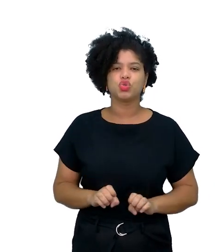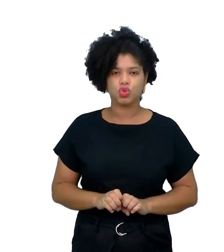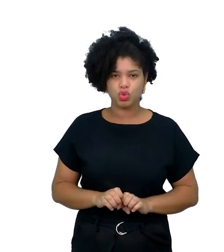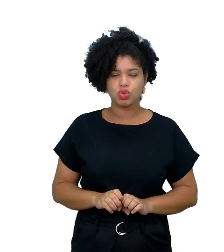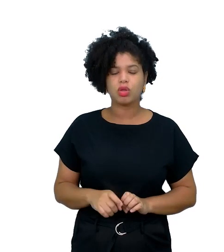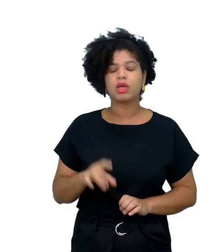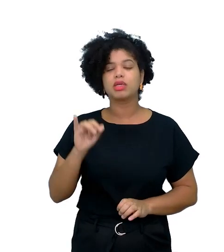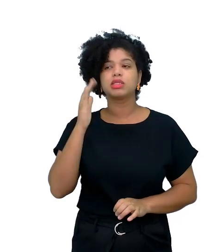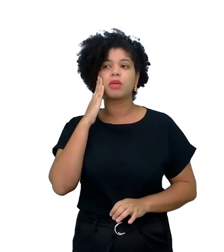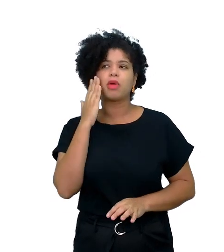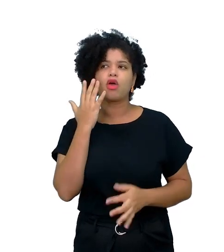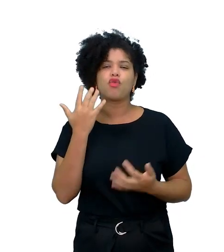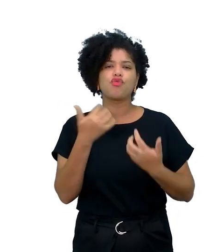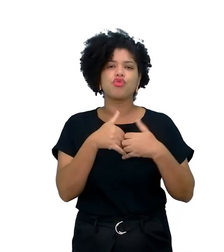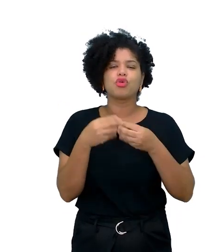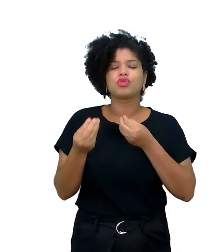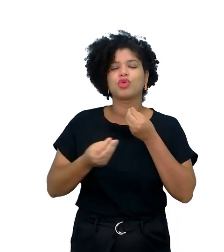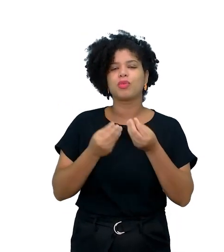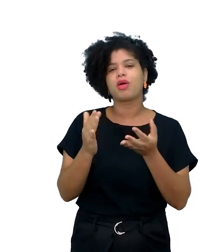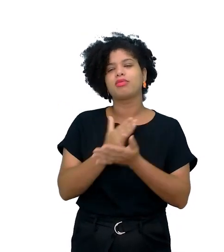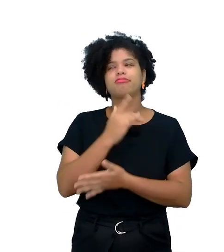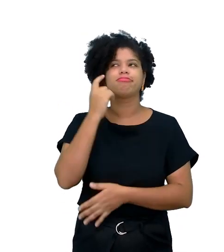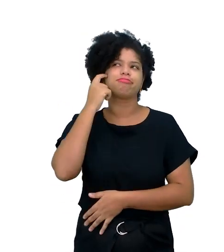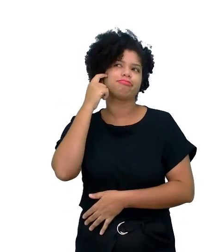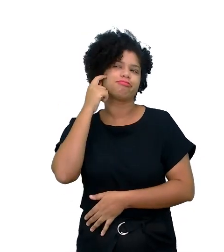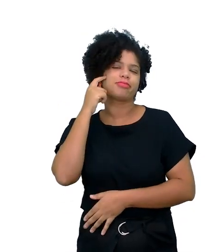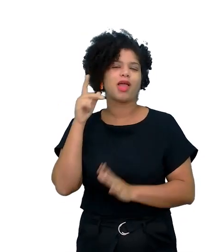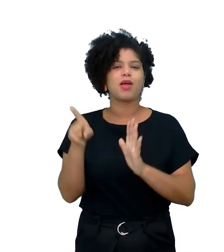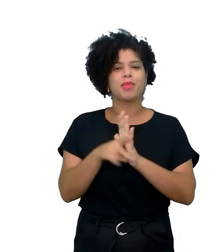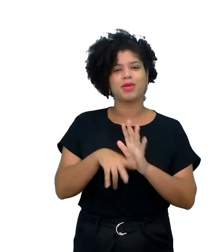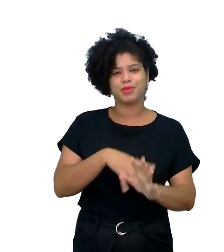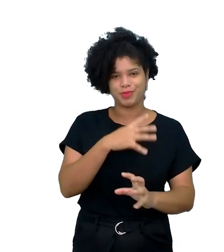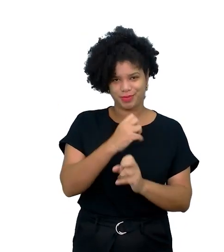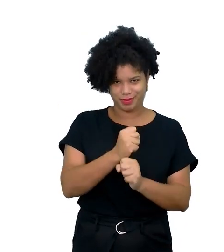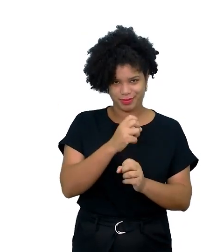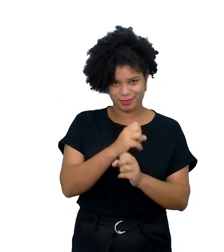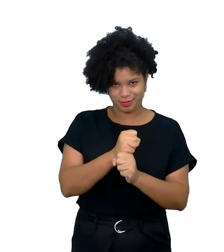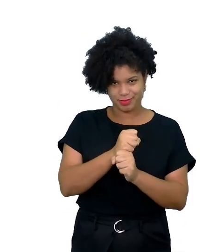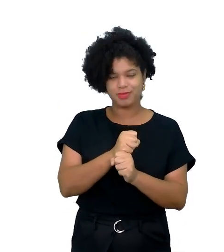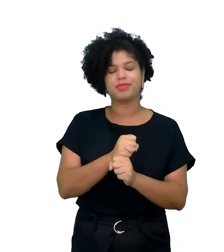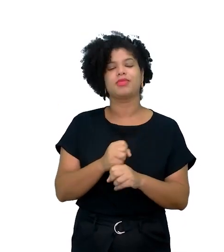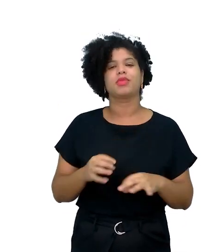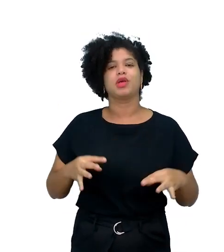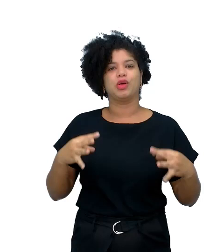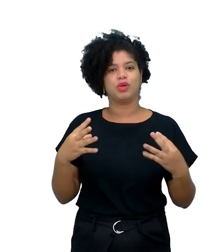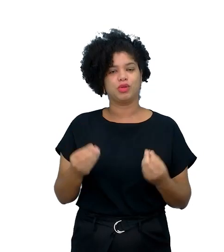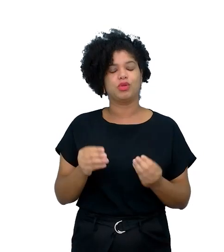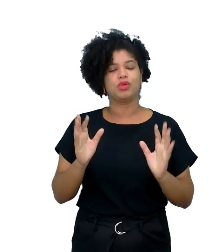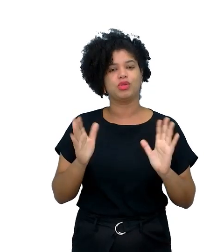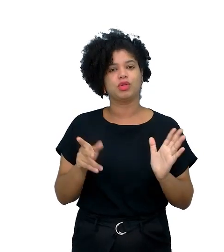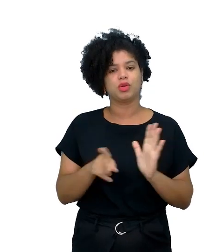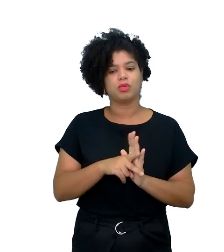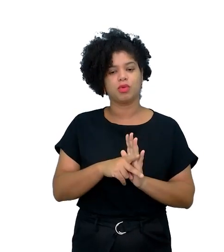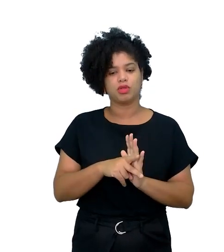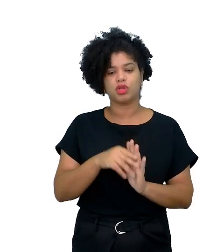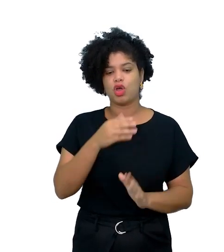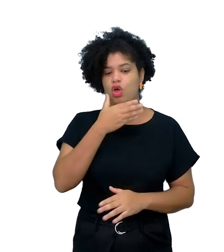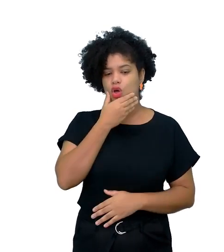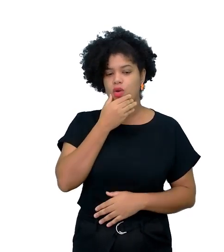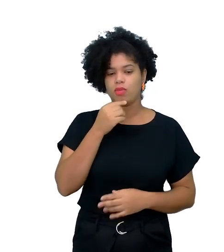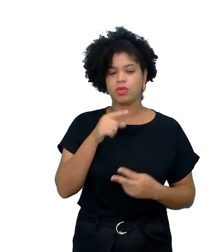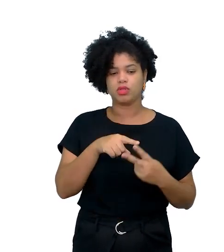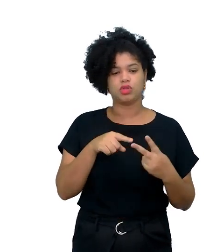de funcionamento para esse tipo de pensamento matemático. Isso tudo, né, foi posto por Lins e